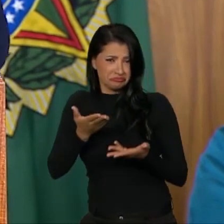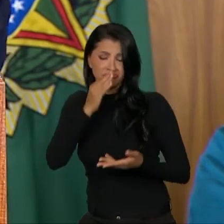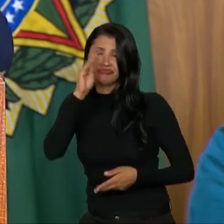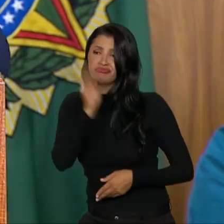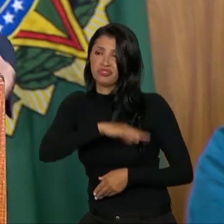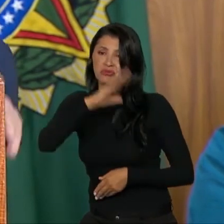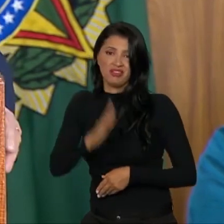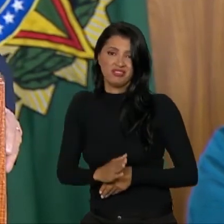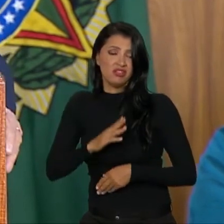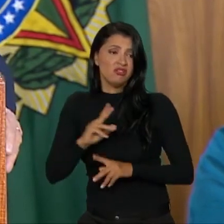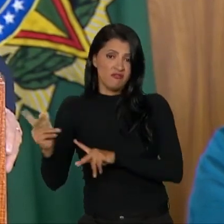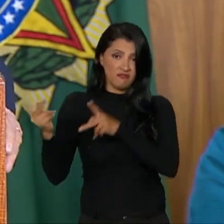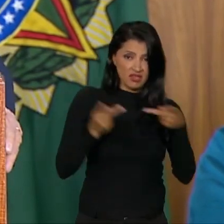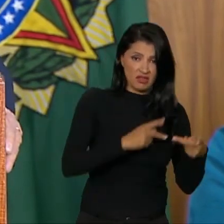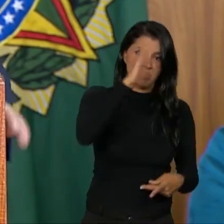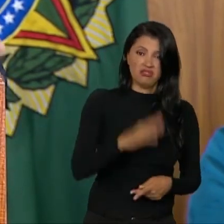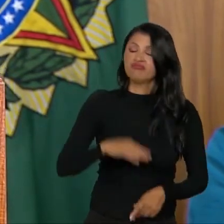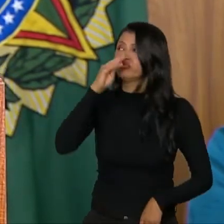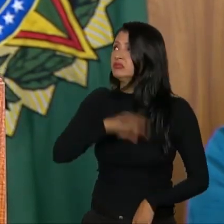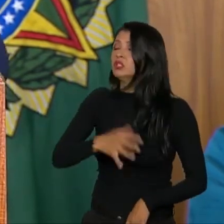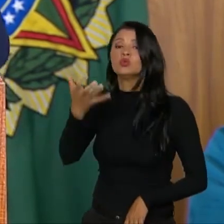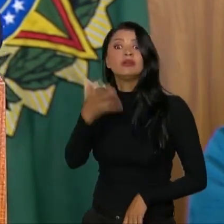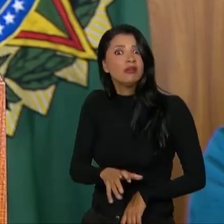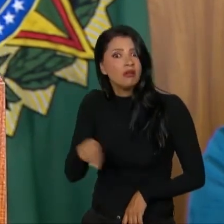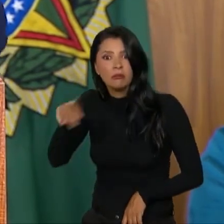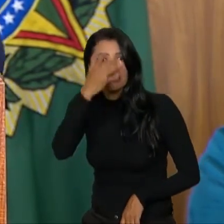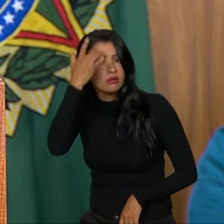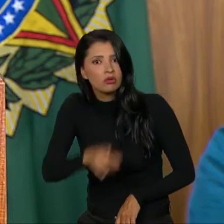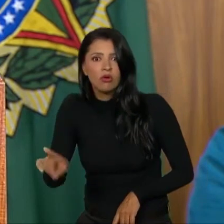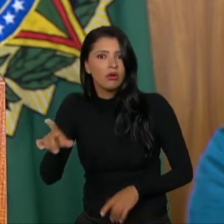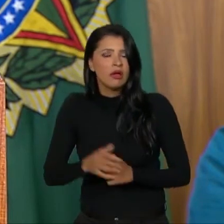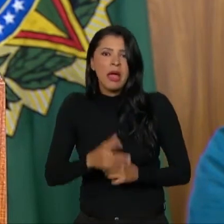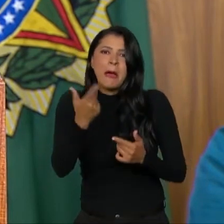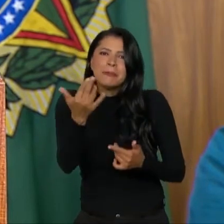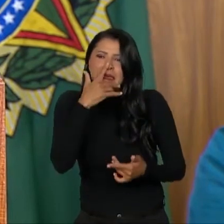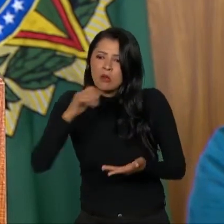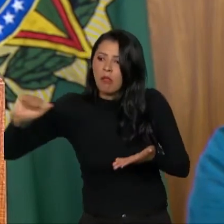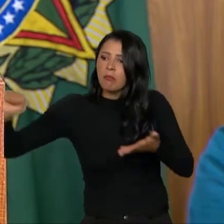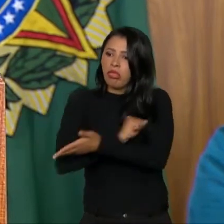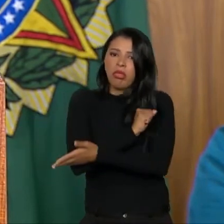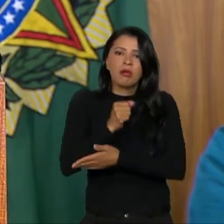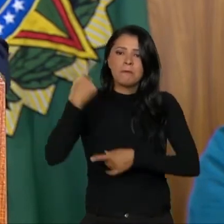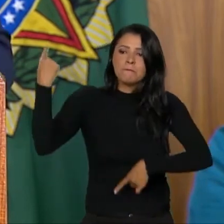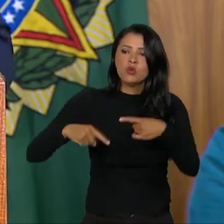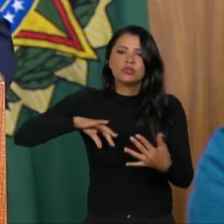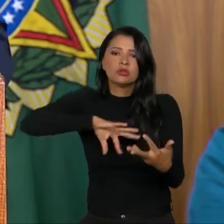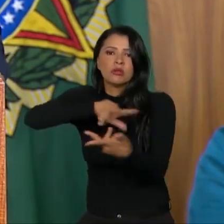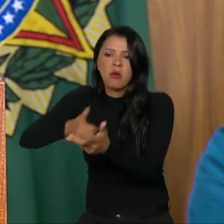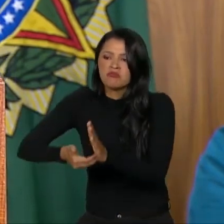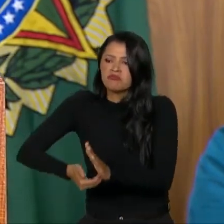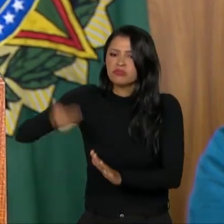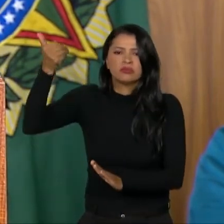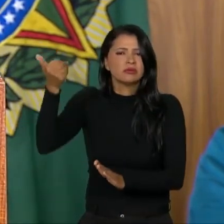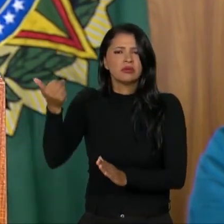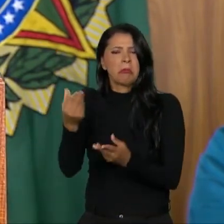e ninguém queria vir nesse país. Era como se tivesse tido um apagão em política internacional e